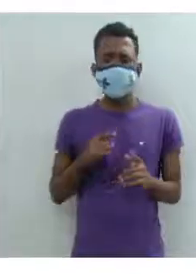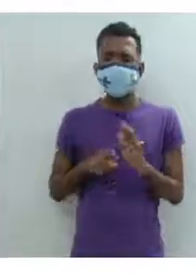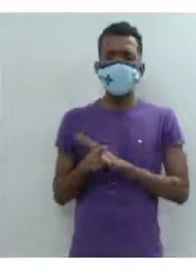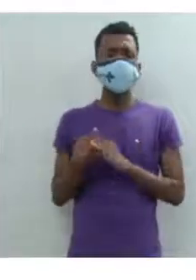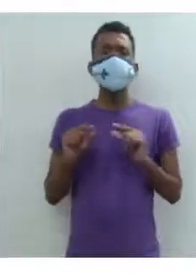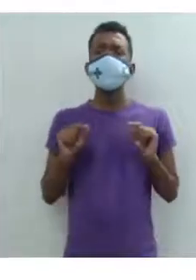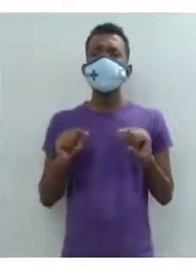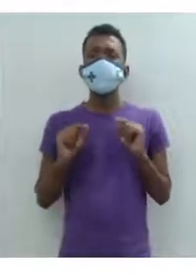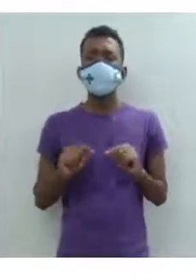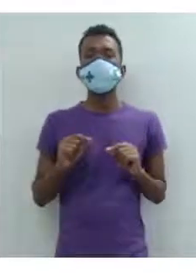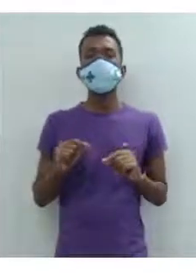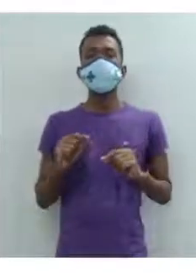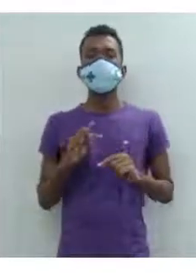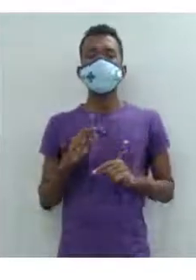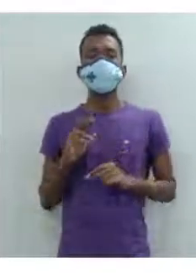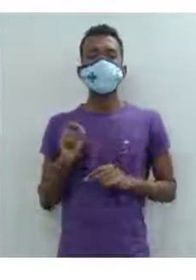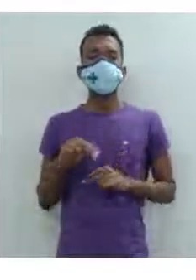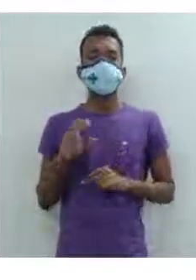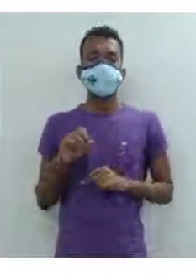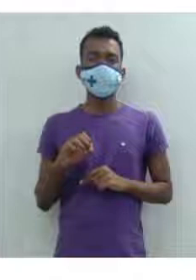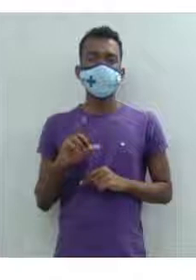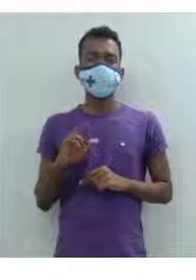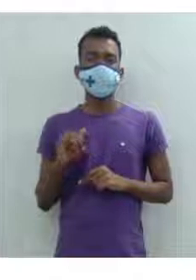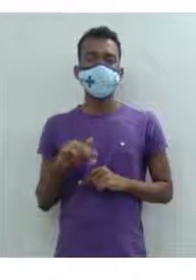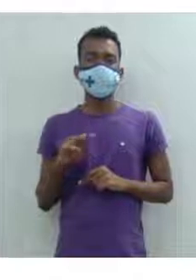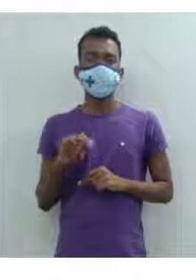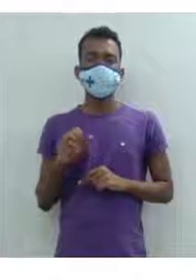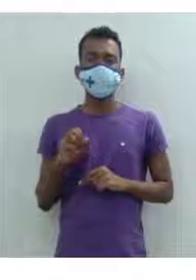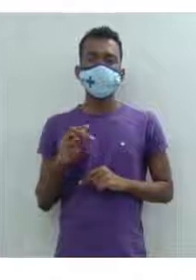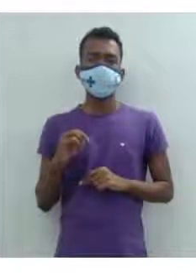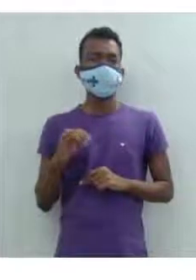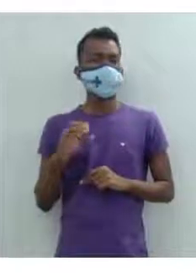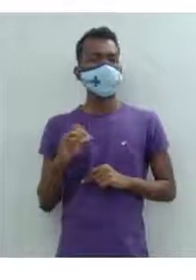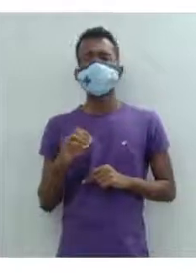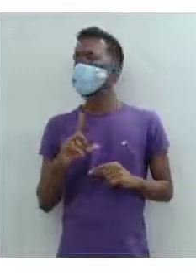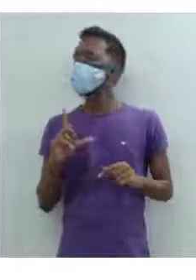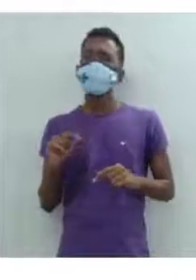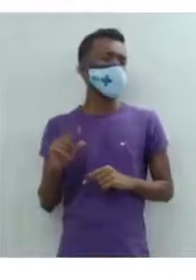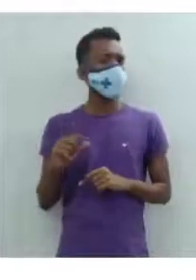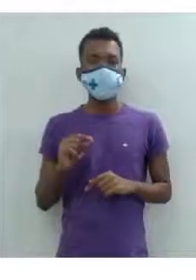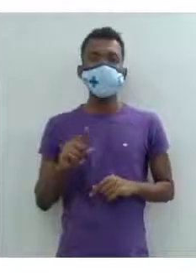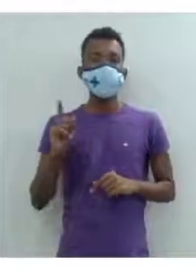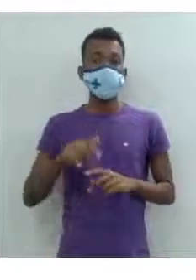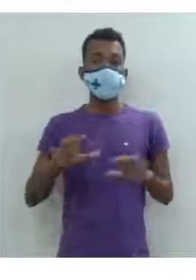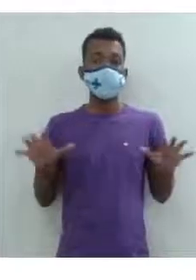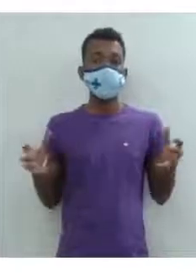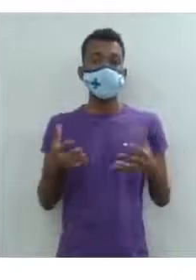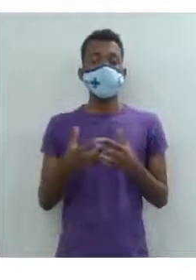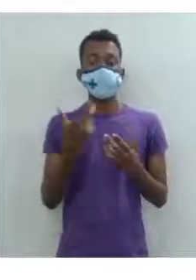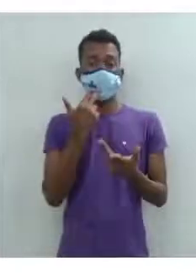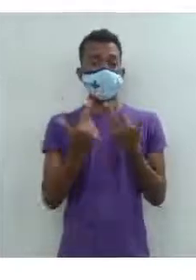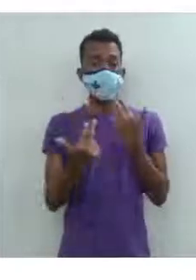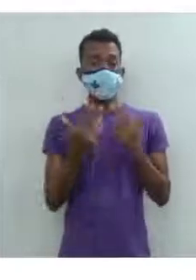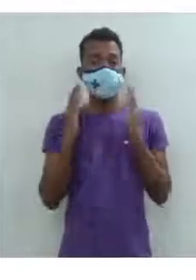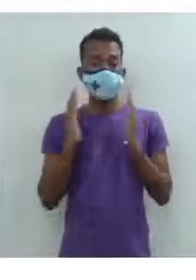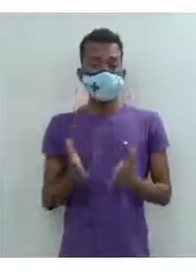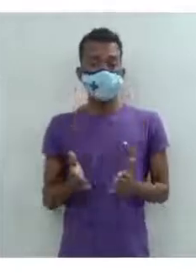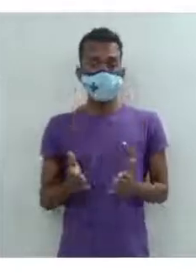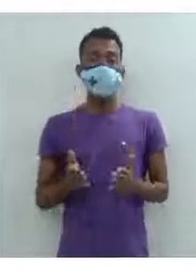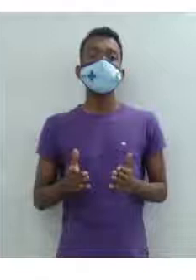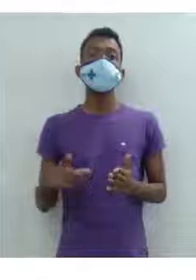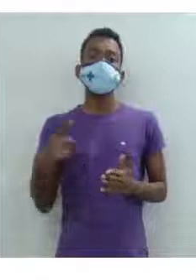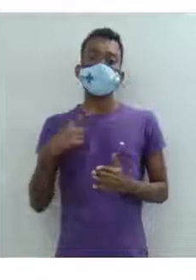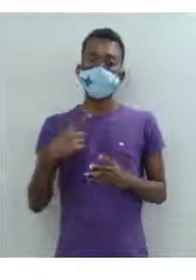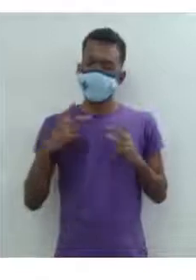tronco linguístico? Então, na realidade, o tronco linguístico é um conjunto de línguas que tem